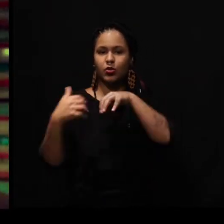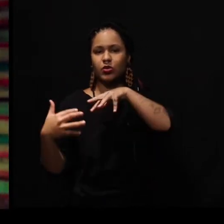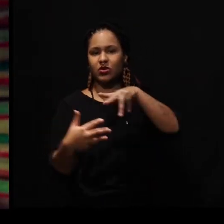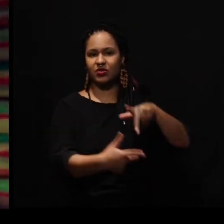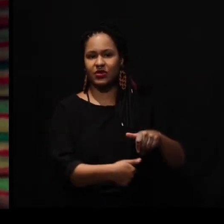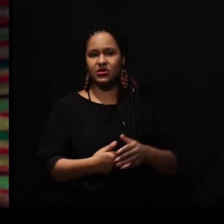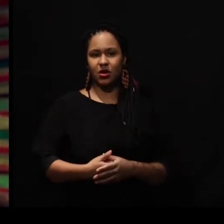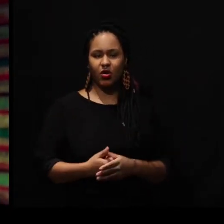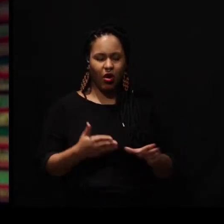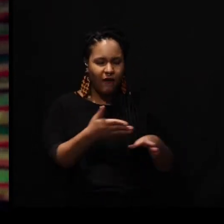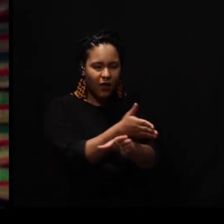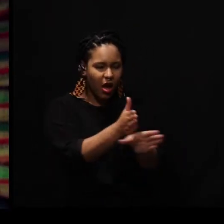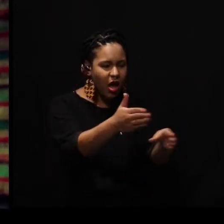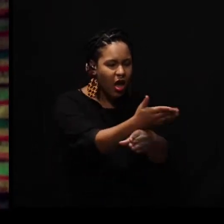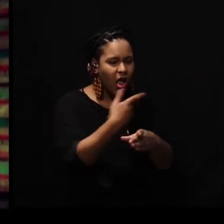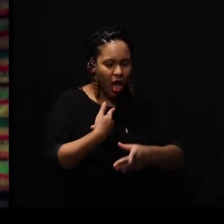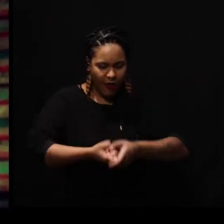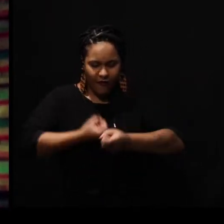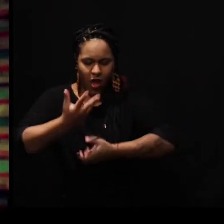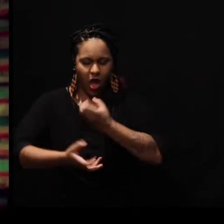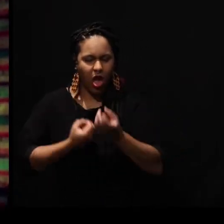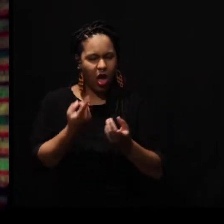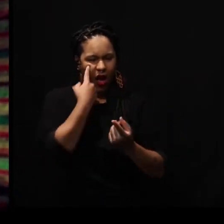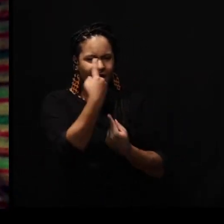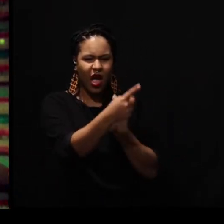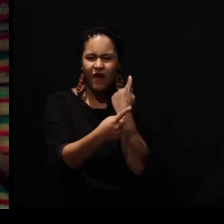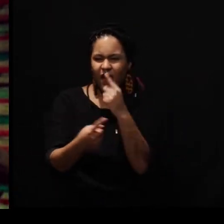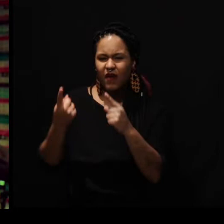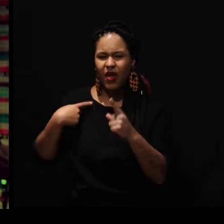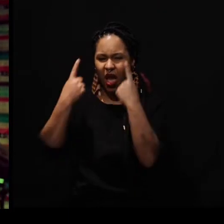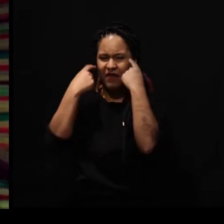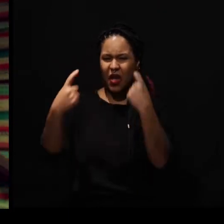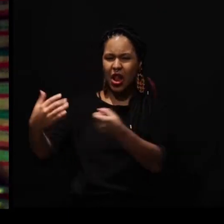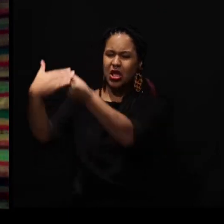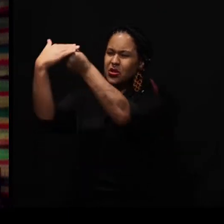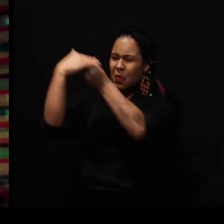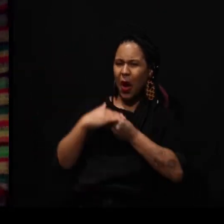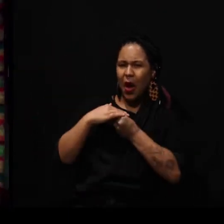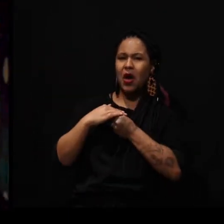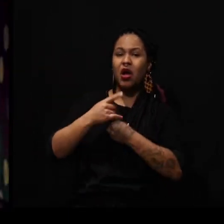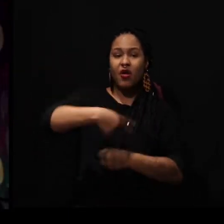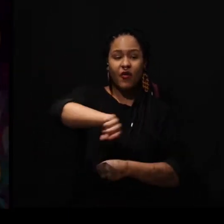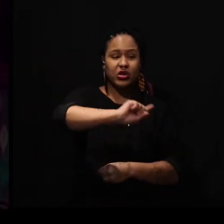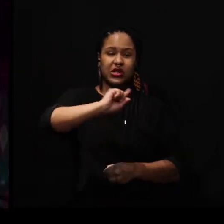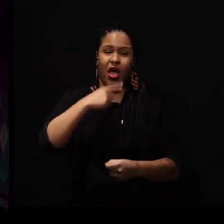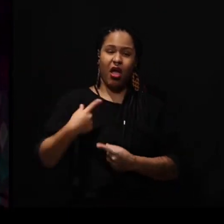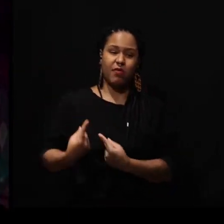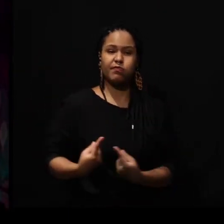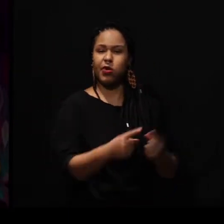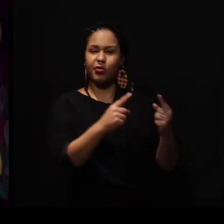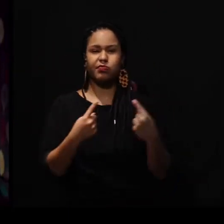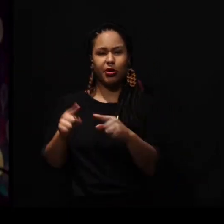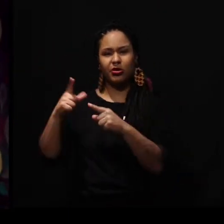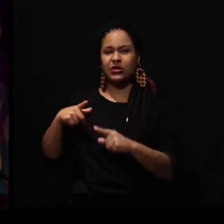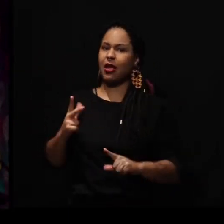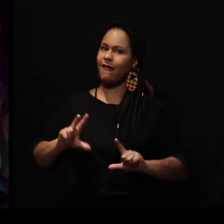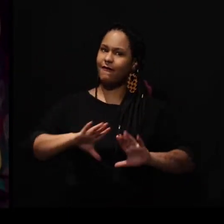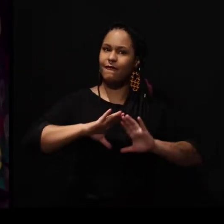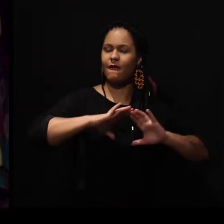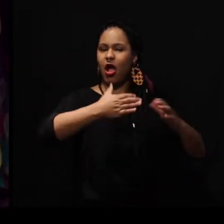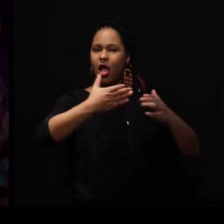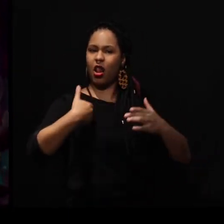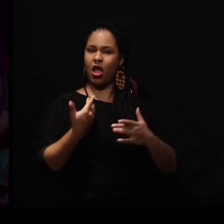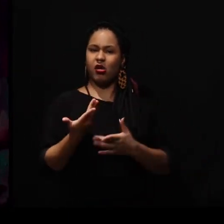universal. Veredando via verborragia, vendo violência, vitimando vocês, vivas,